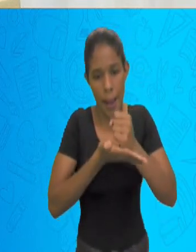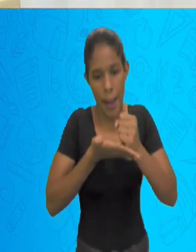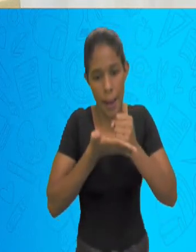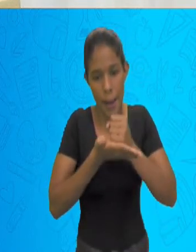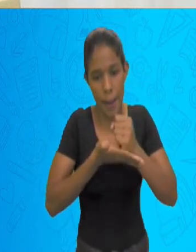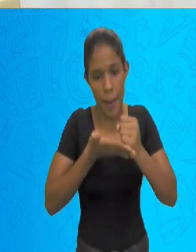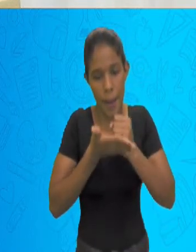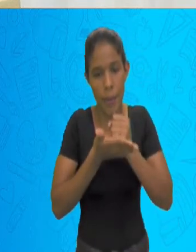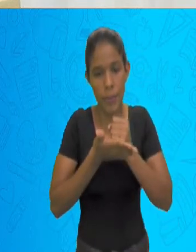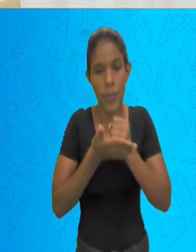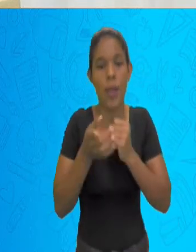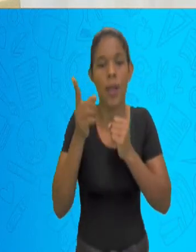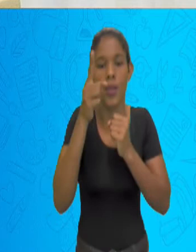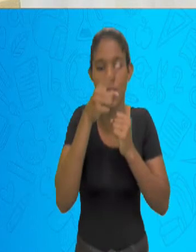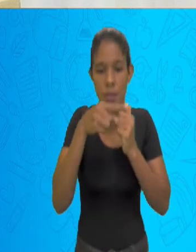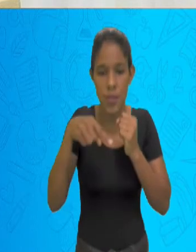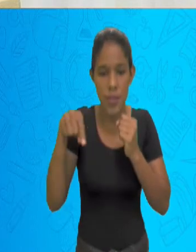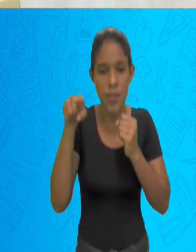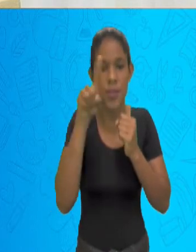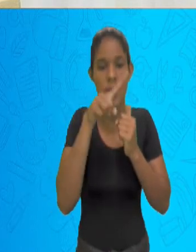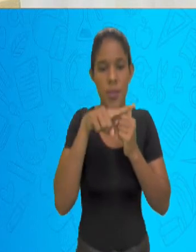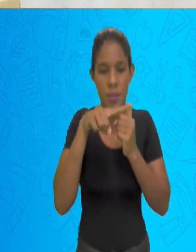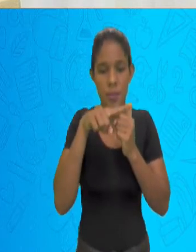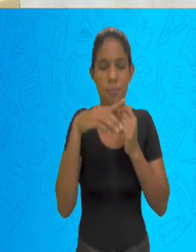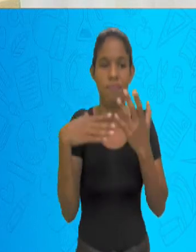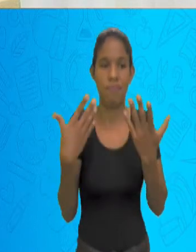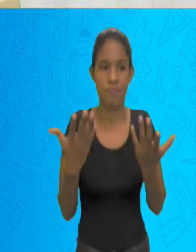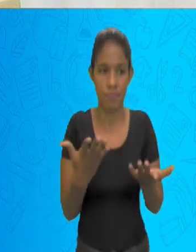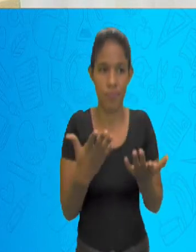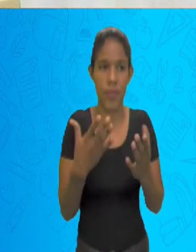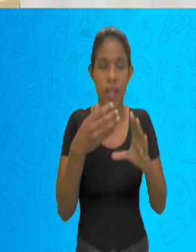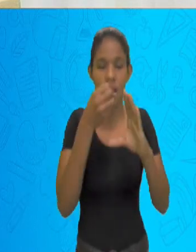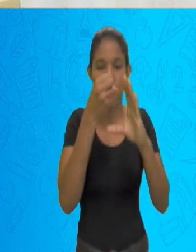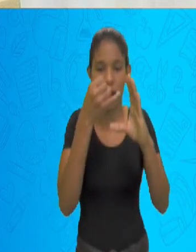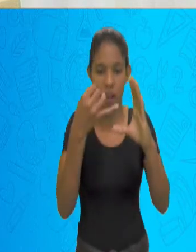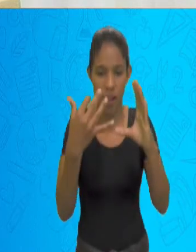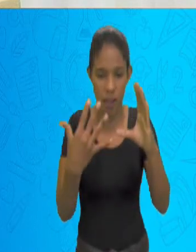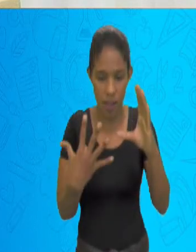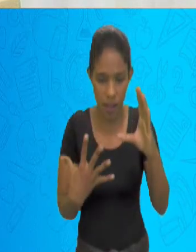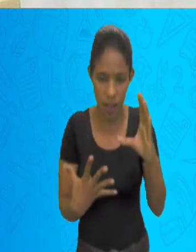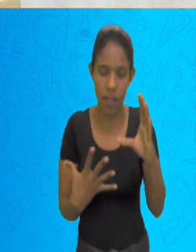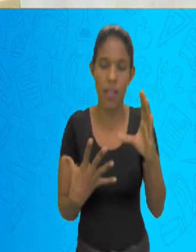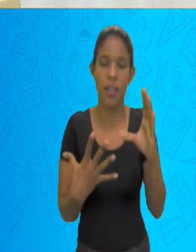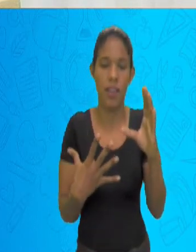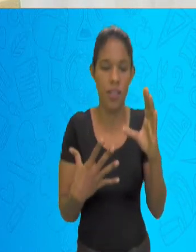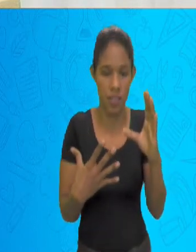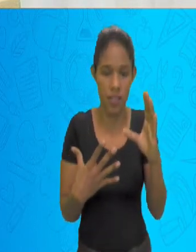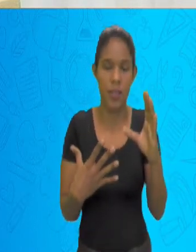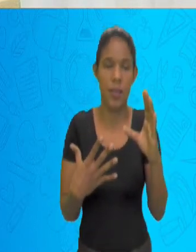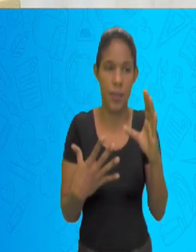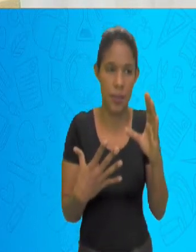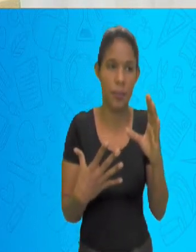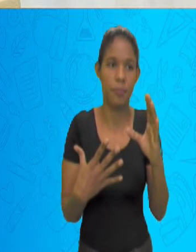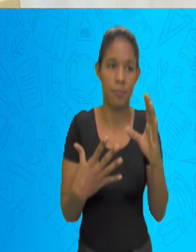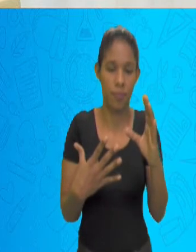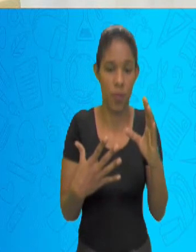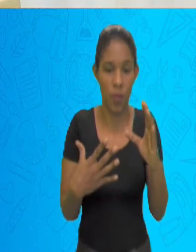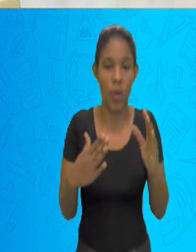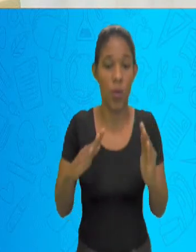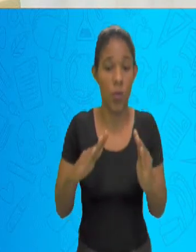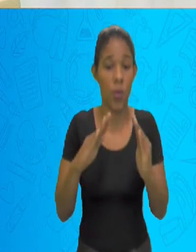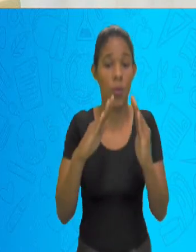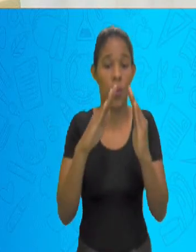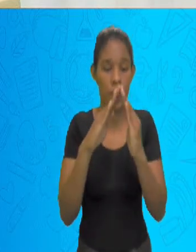é circular, ok? Então, essa é uma das características que nós temos aqui no nosso